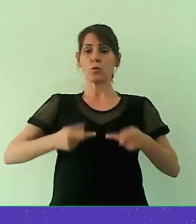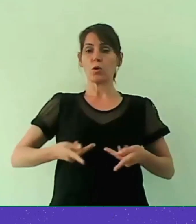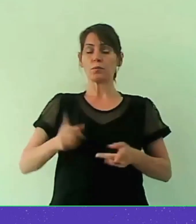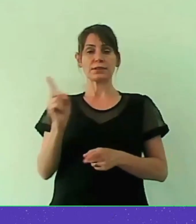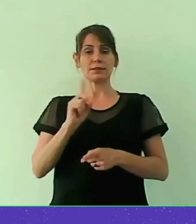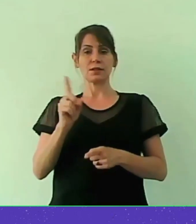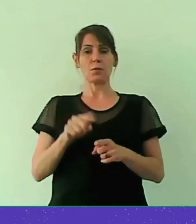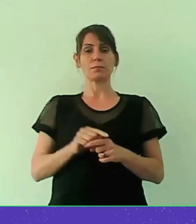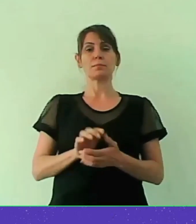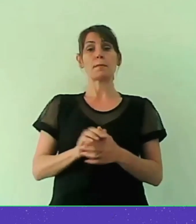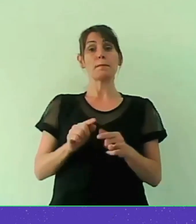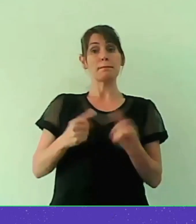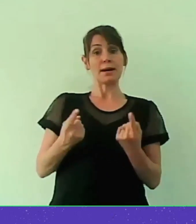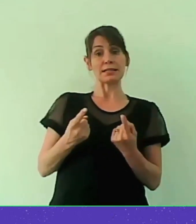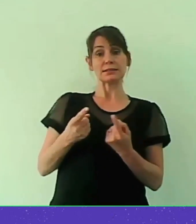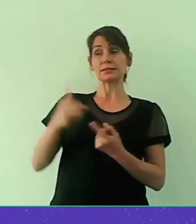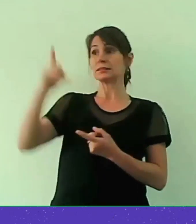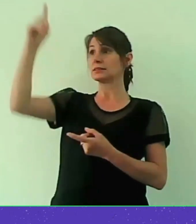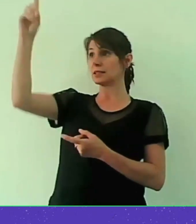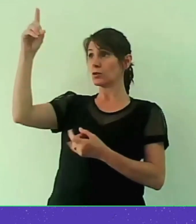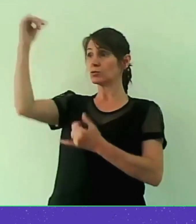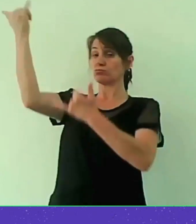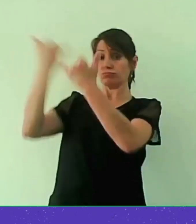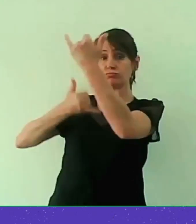de Deus.